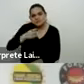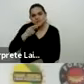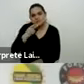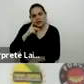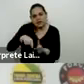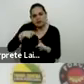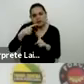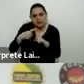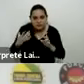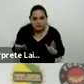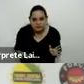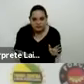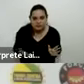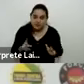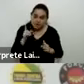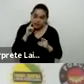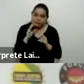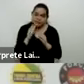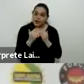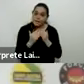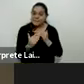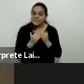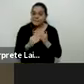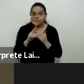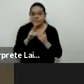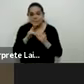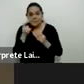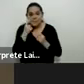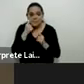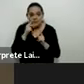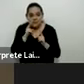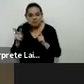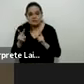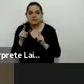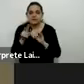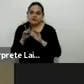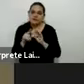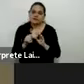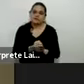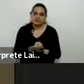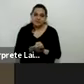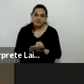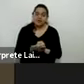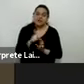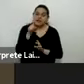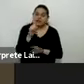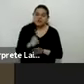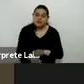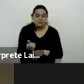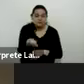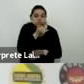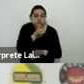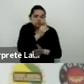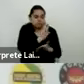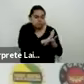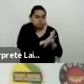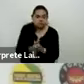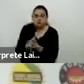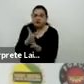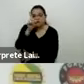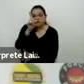que é a previsão do FMI. Sim. Então, esse é um quadro devastador. Com